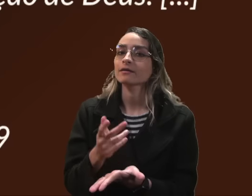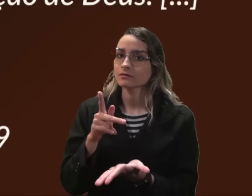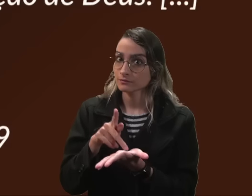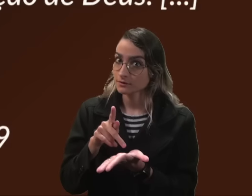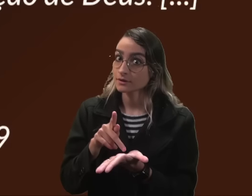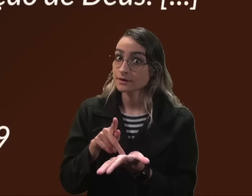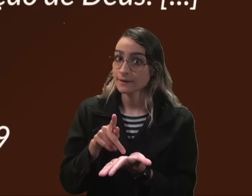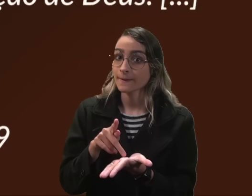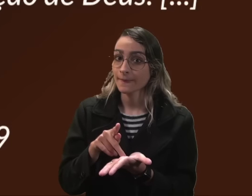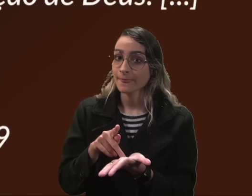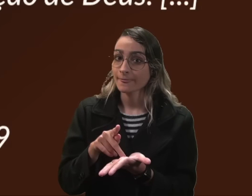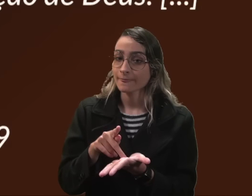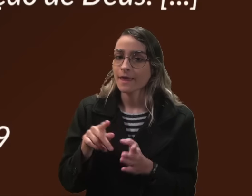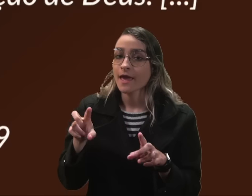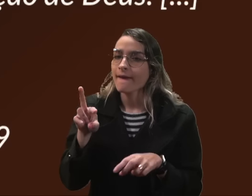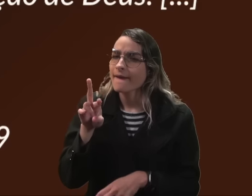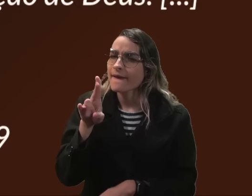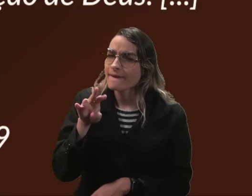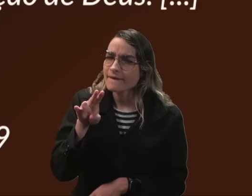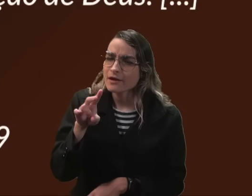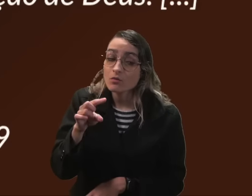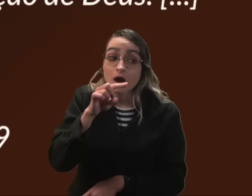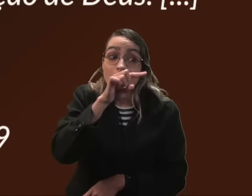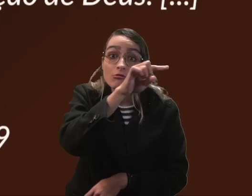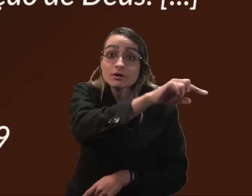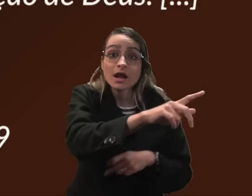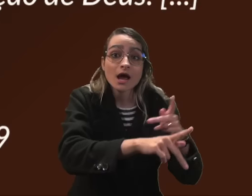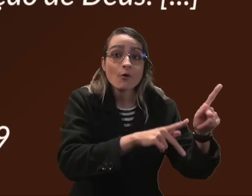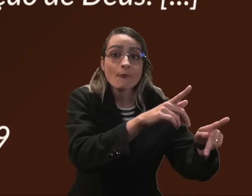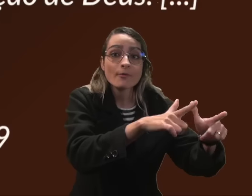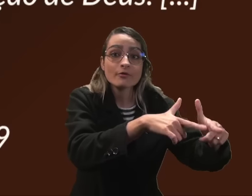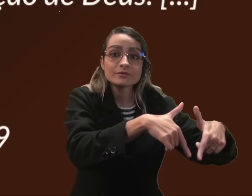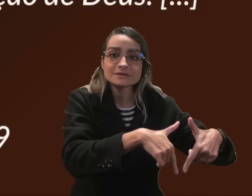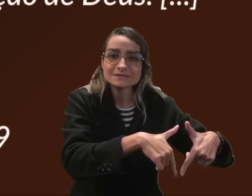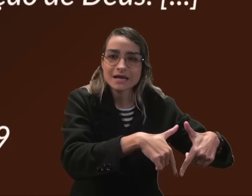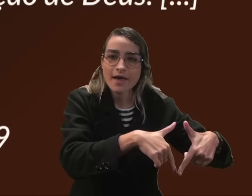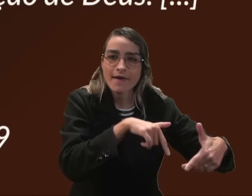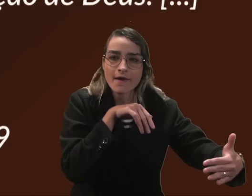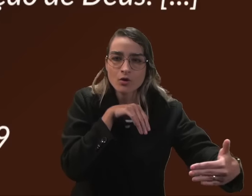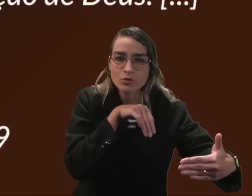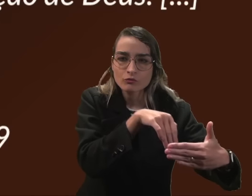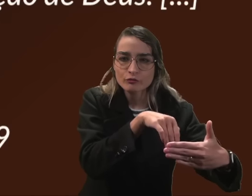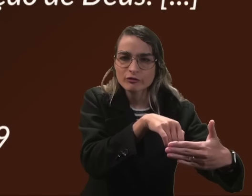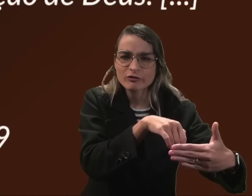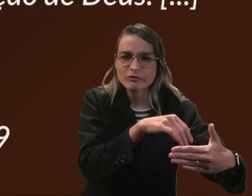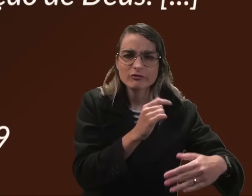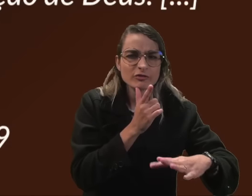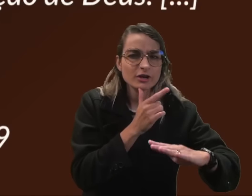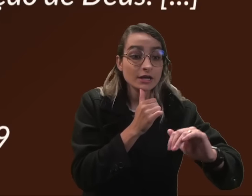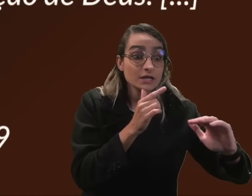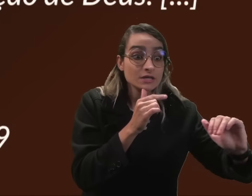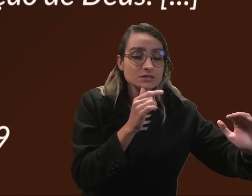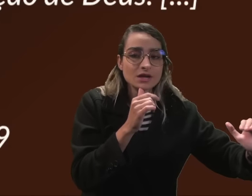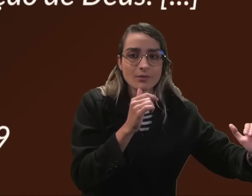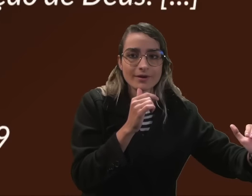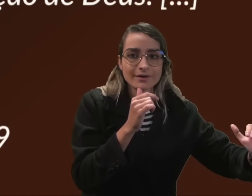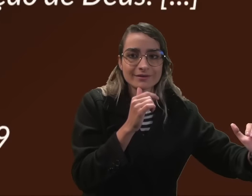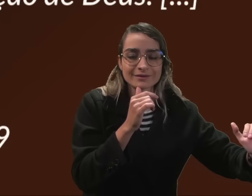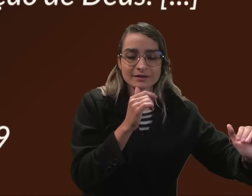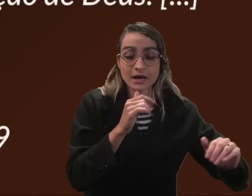como no mar vermelho houvessem ainda confiado na mão guiadora que com eles estiverem sua experiência